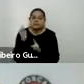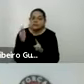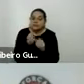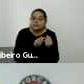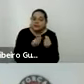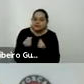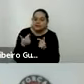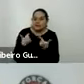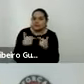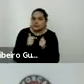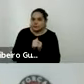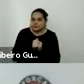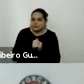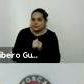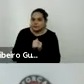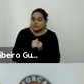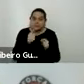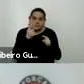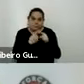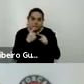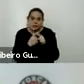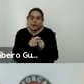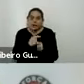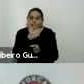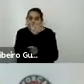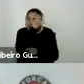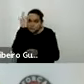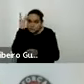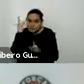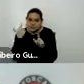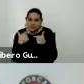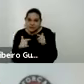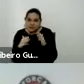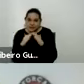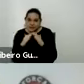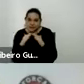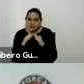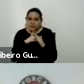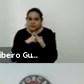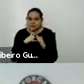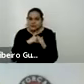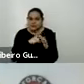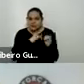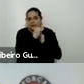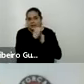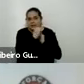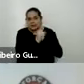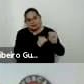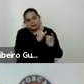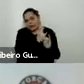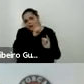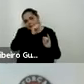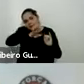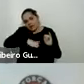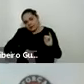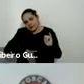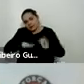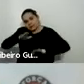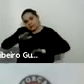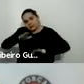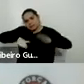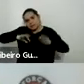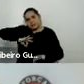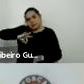que as pessoas, por exemplo, elas têm em casa a banda que pode pagar, né? Nós sabemos que existe uma variação